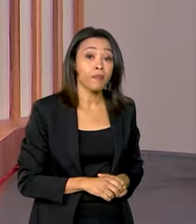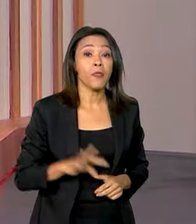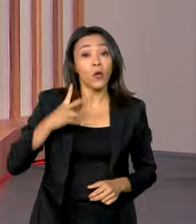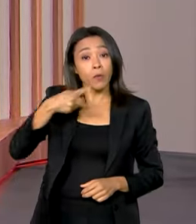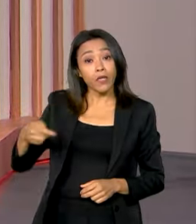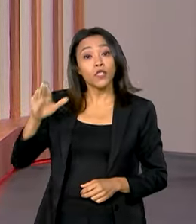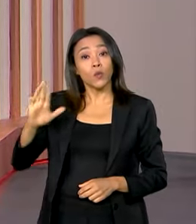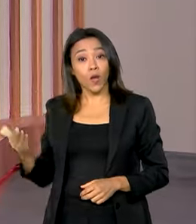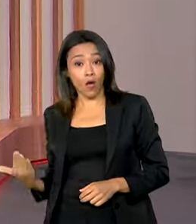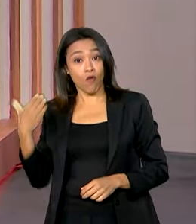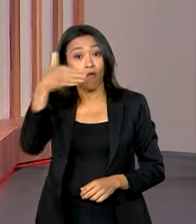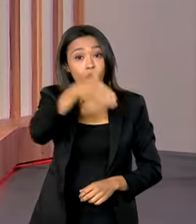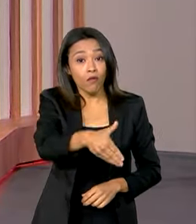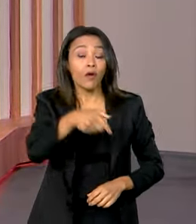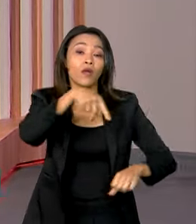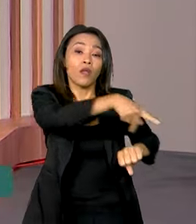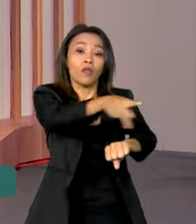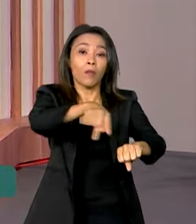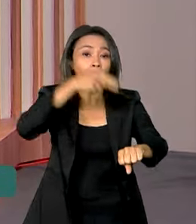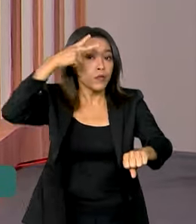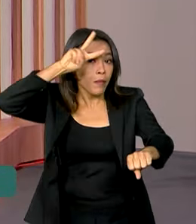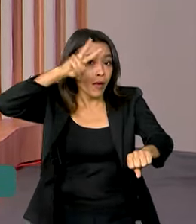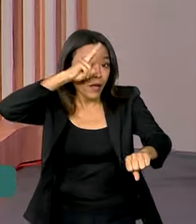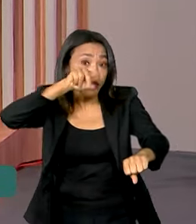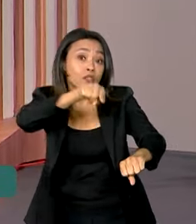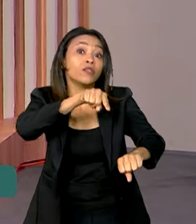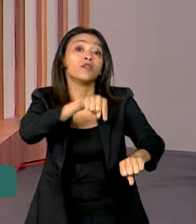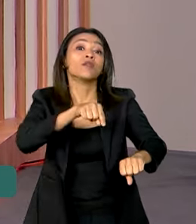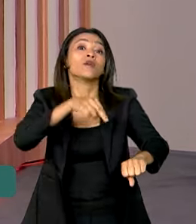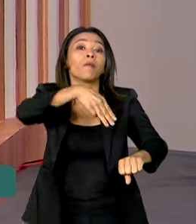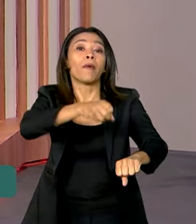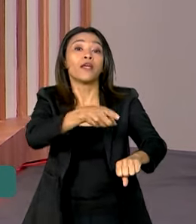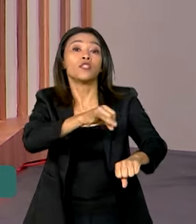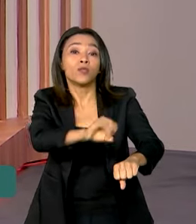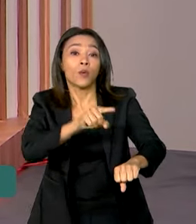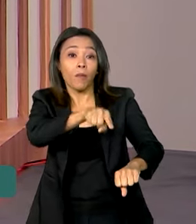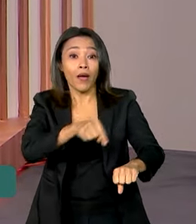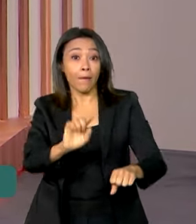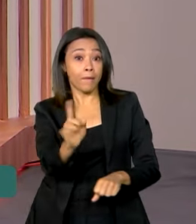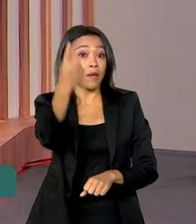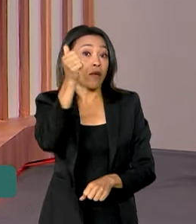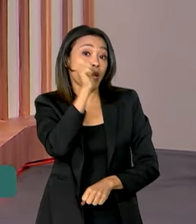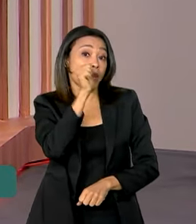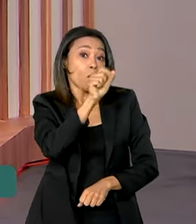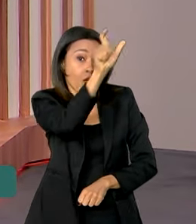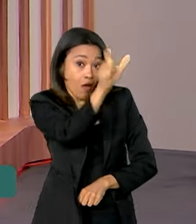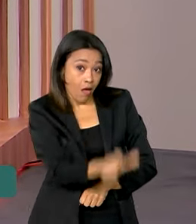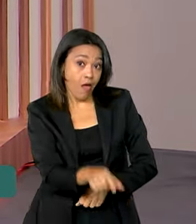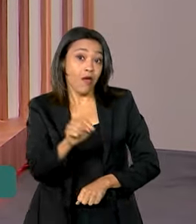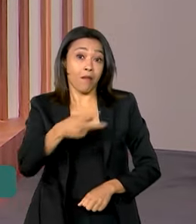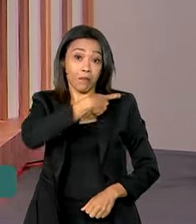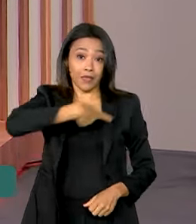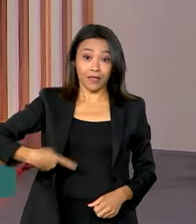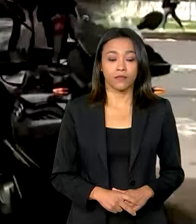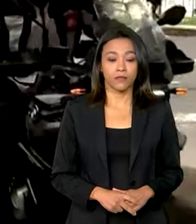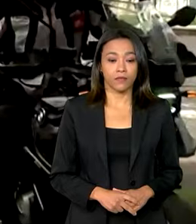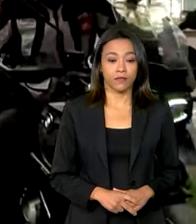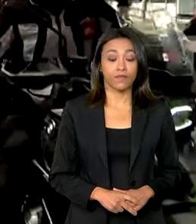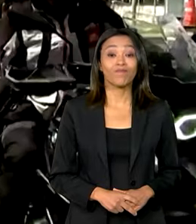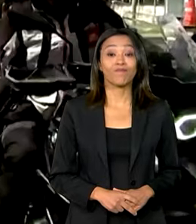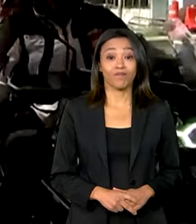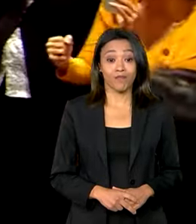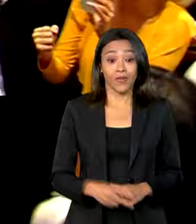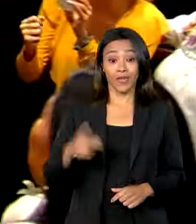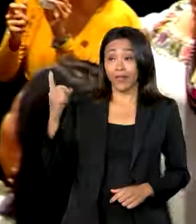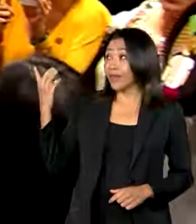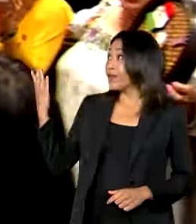esteve no México para acompanhar a posse de Cláudia schenau a primeira mulher na história a comandar o país Um